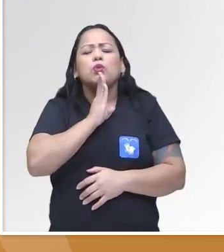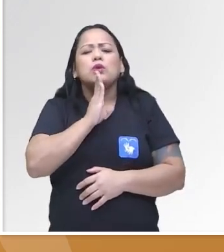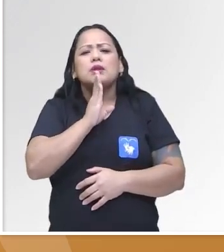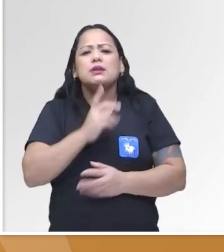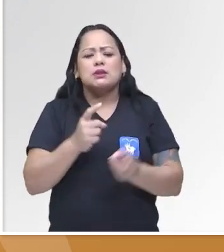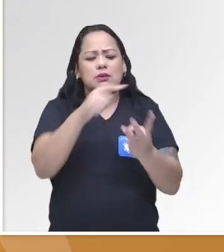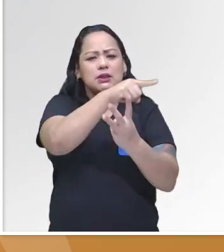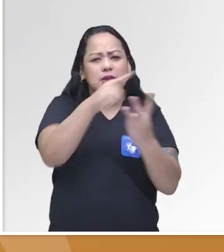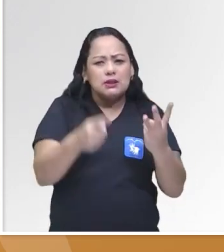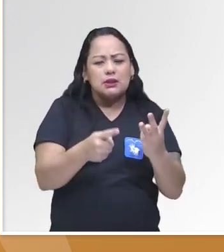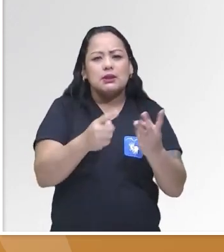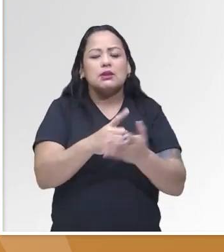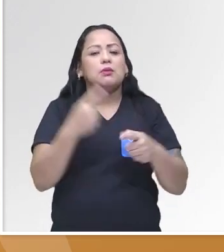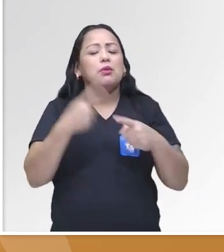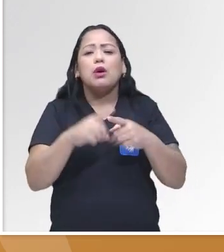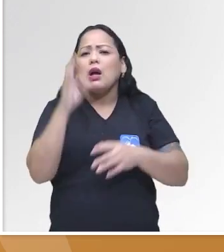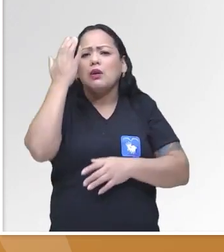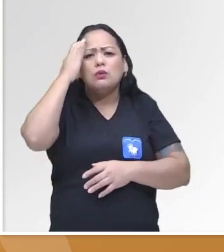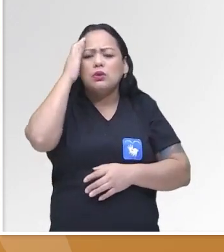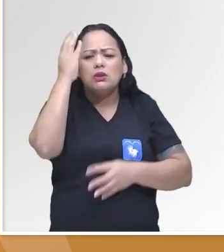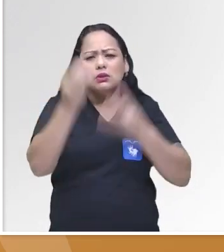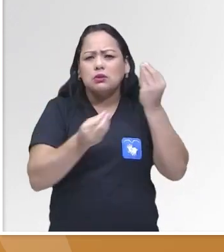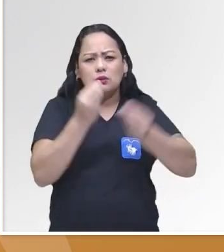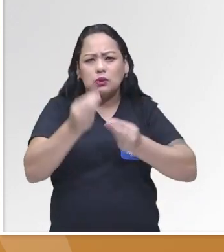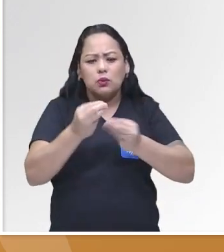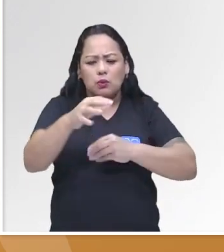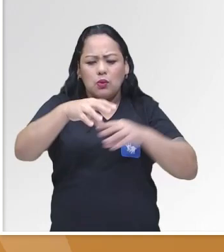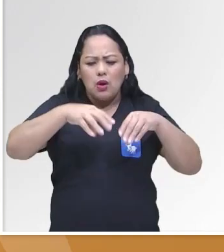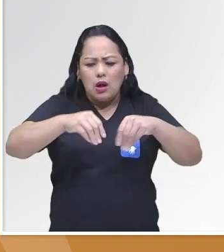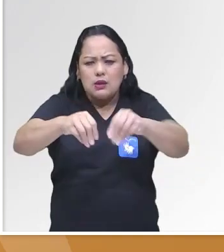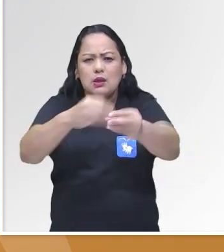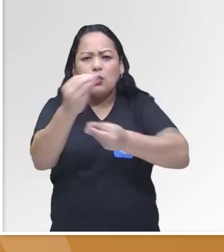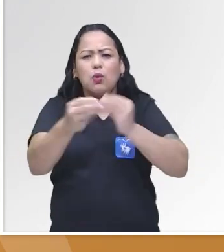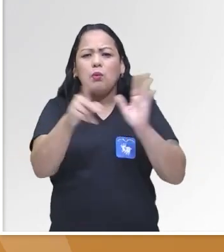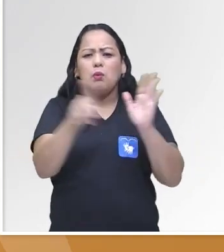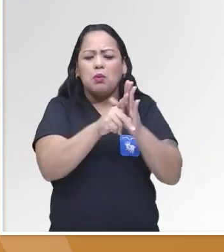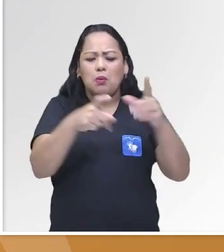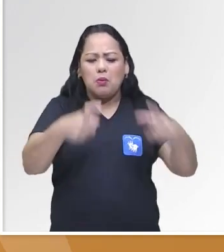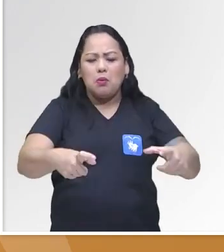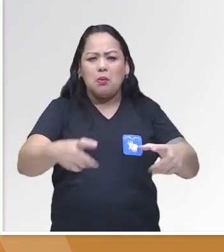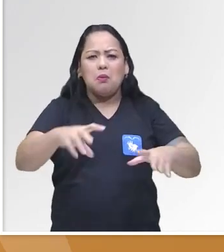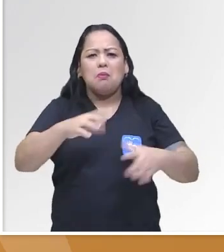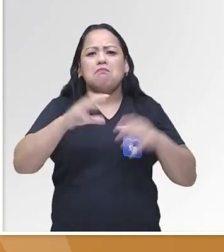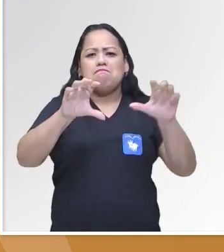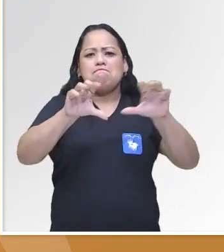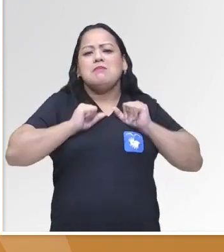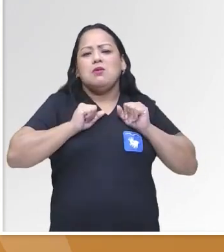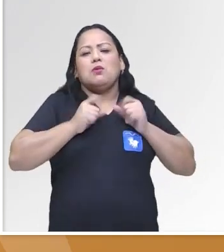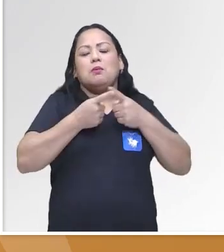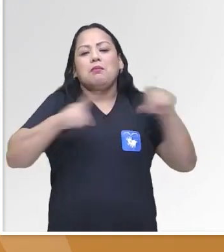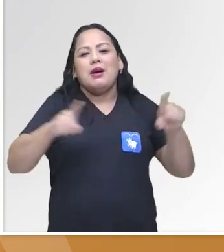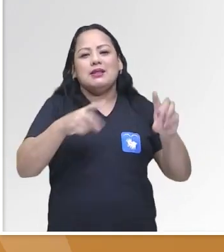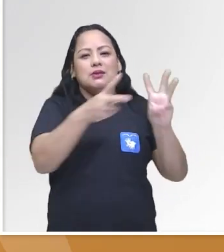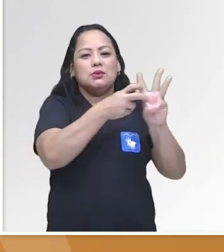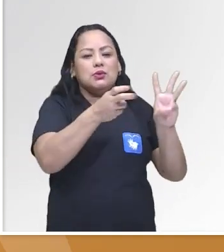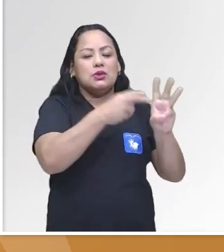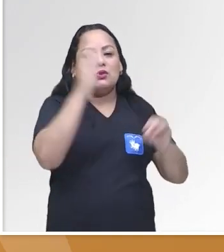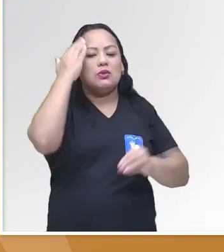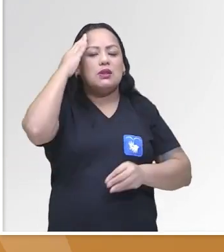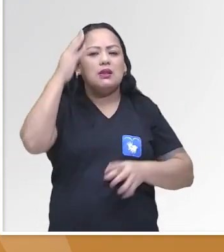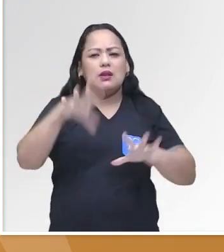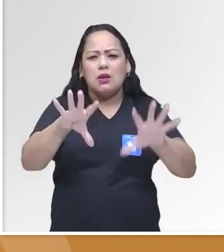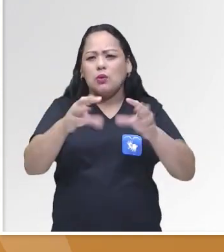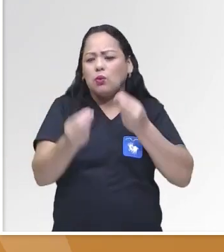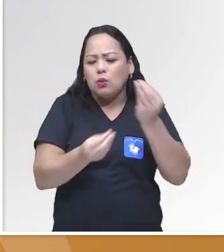quê? Porque eles não entendiam a terra como propriedade. Eles entendiam a terra como